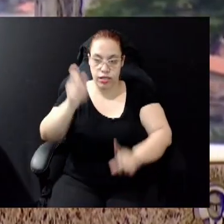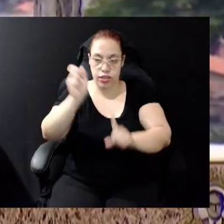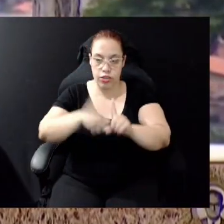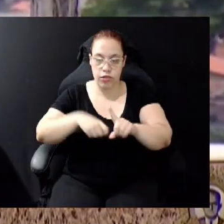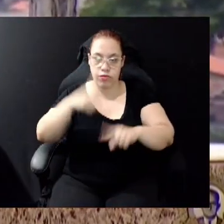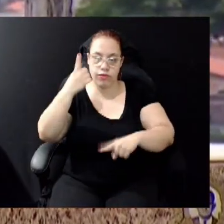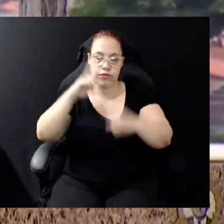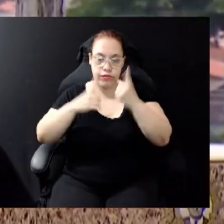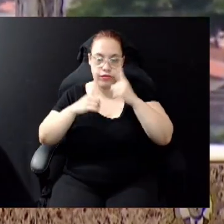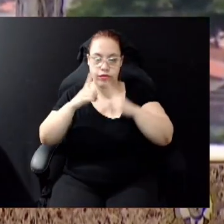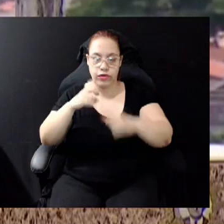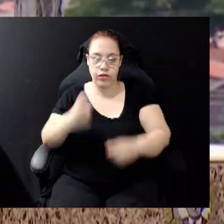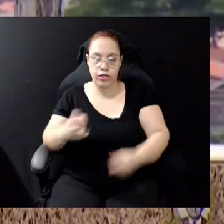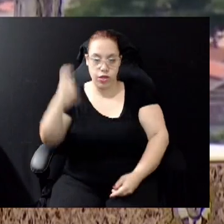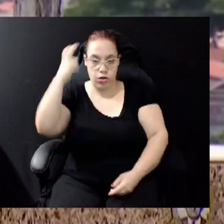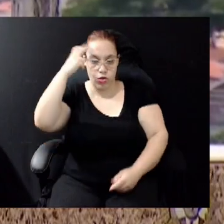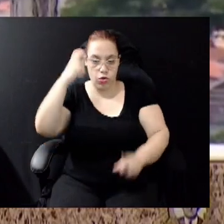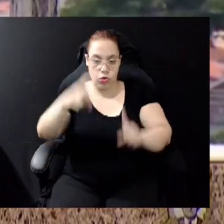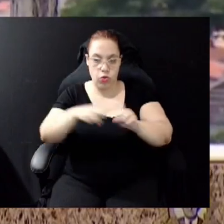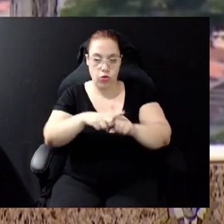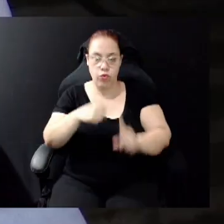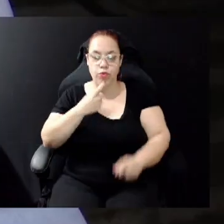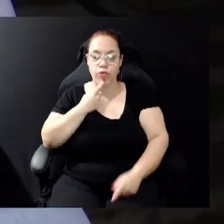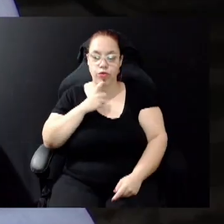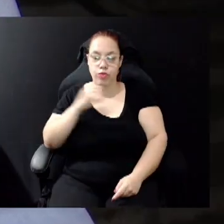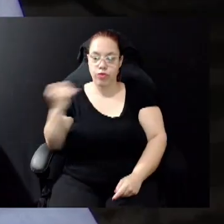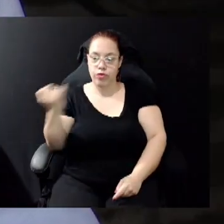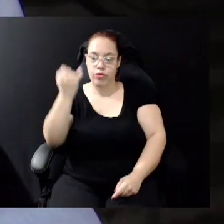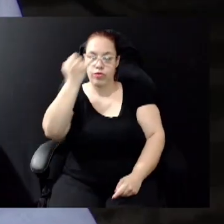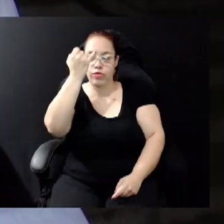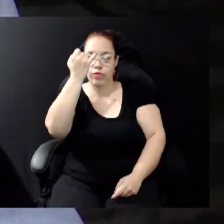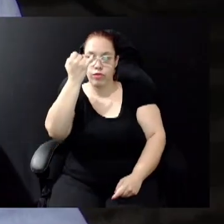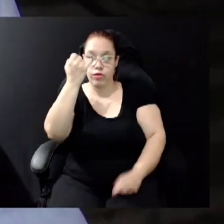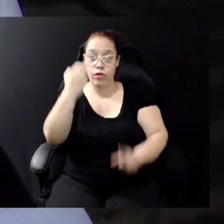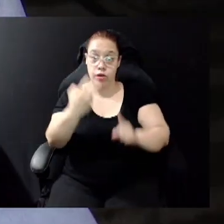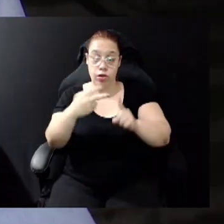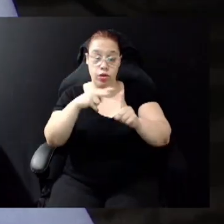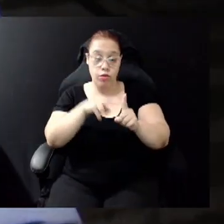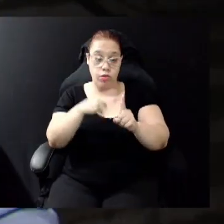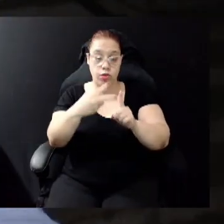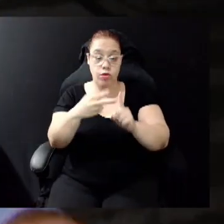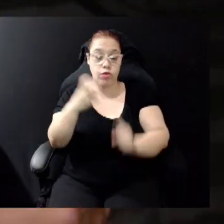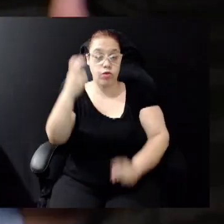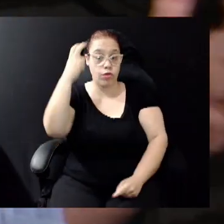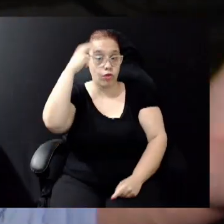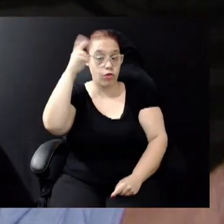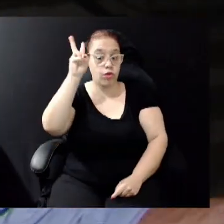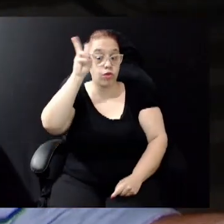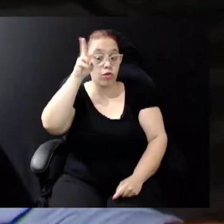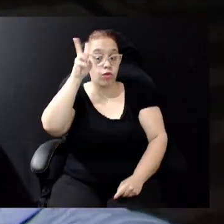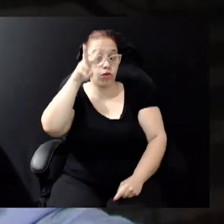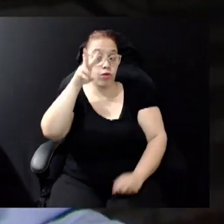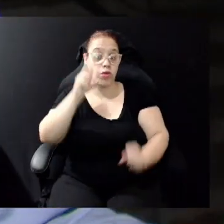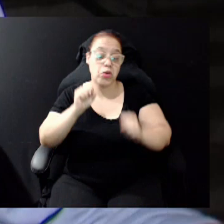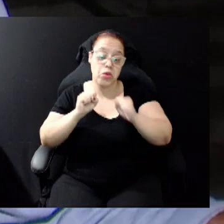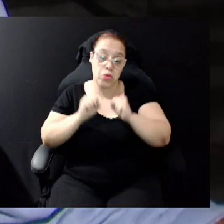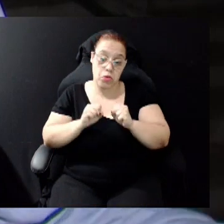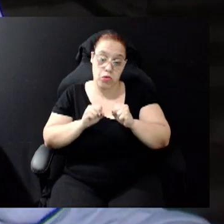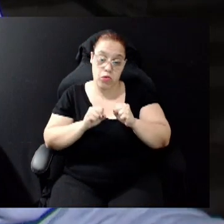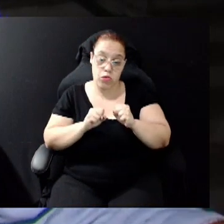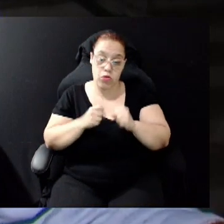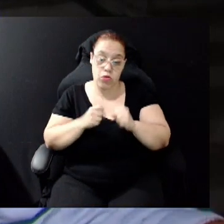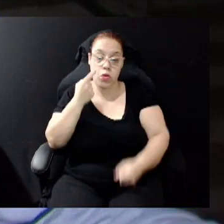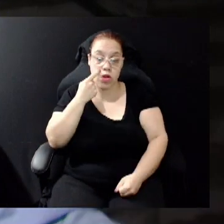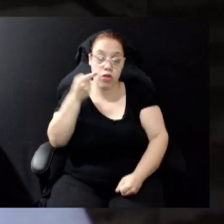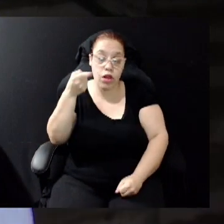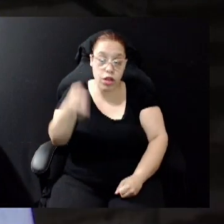da Cultura Funerária de Campinas, pela importância que tem do ponto de vista cultural, histórico, e pode ser, como a gente está vendo aqui,